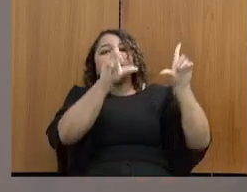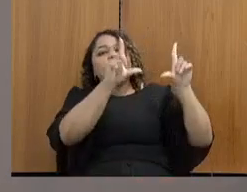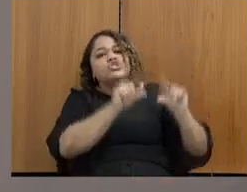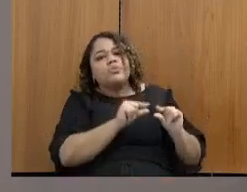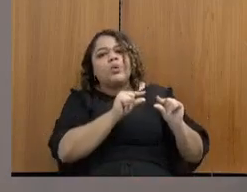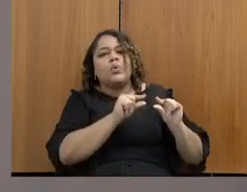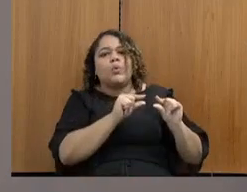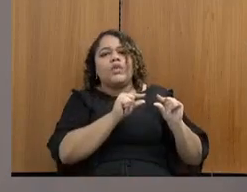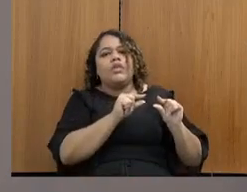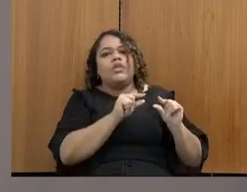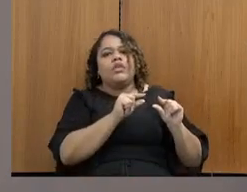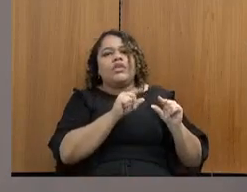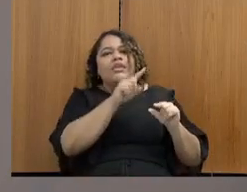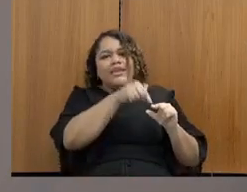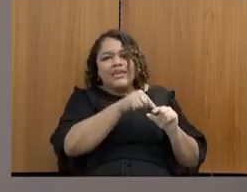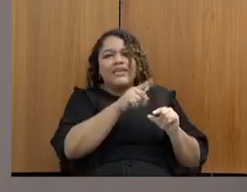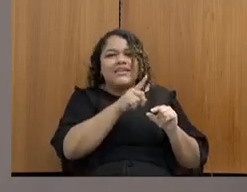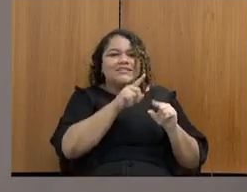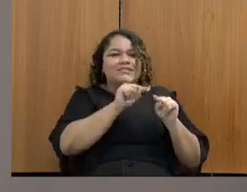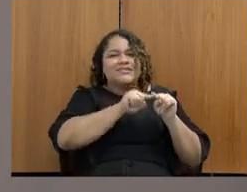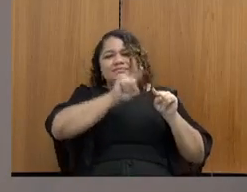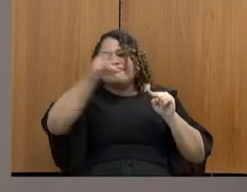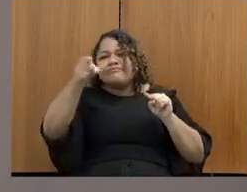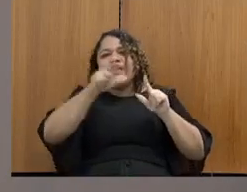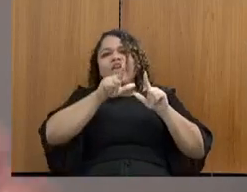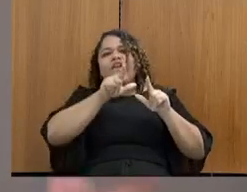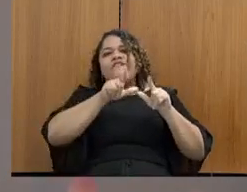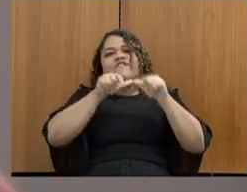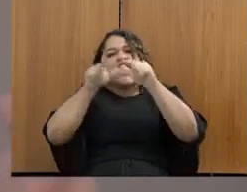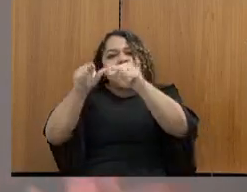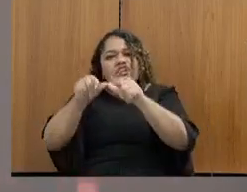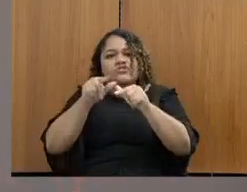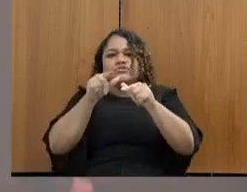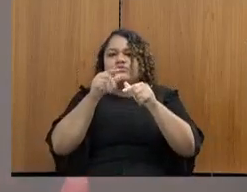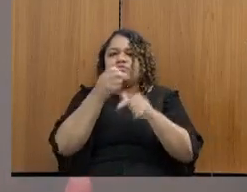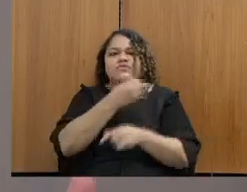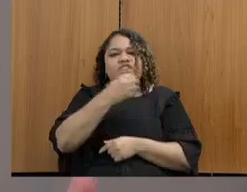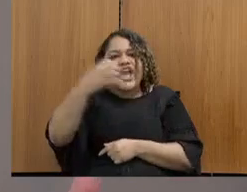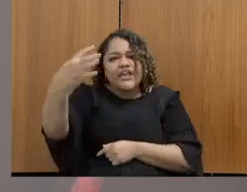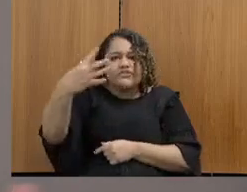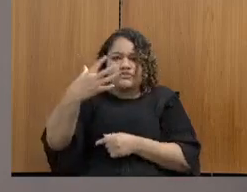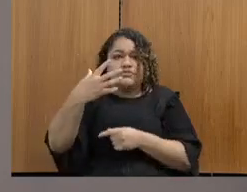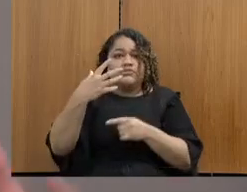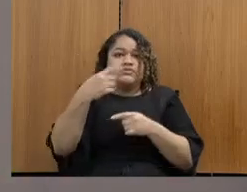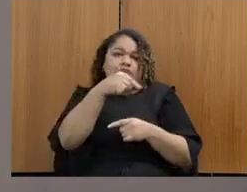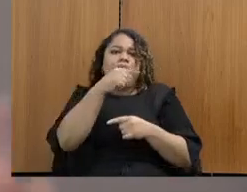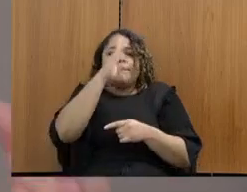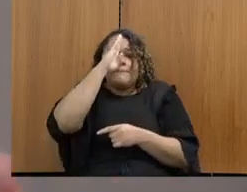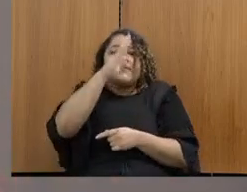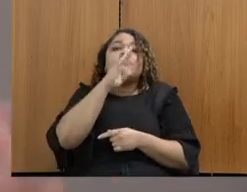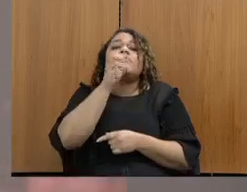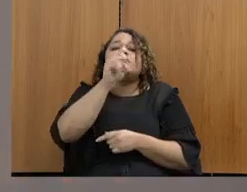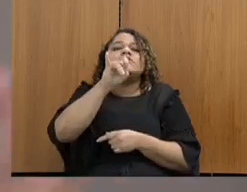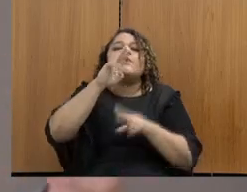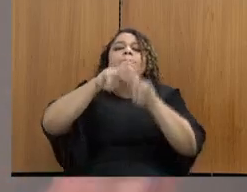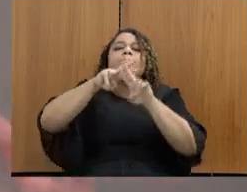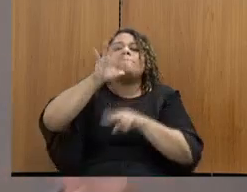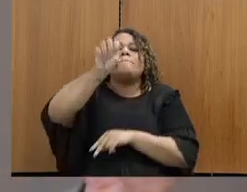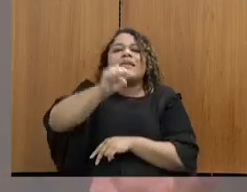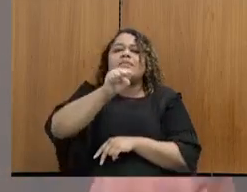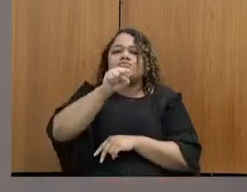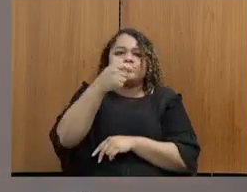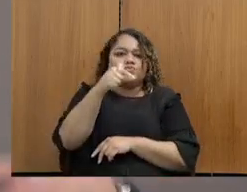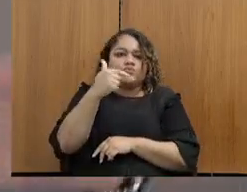mais esses deslocamentos especialmente naqueles casos em que não haja conduzido né que a gente tenha aí as ferramentas